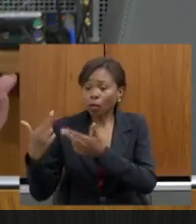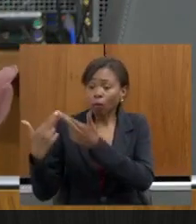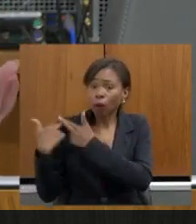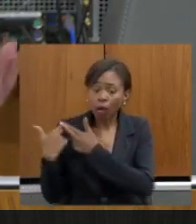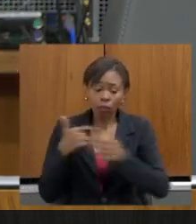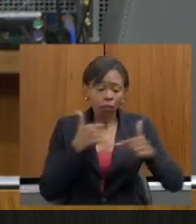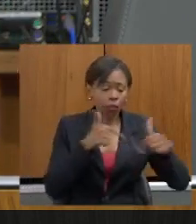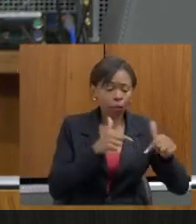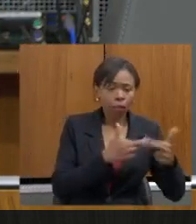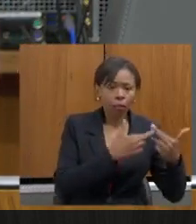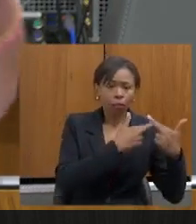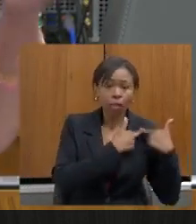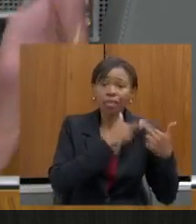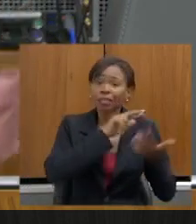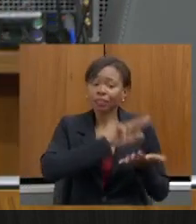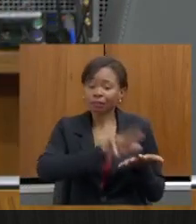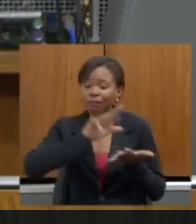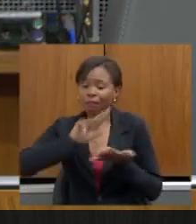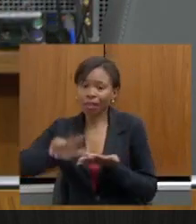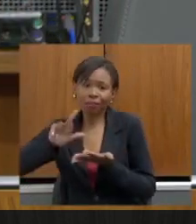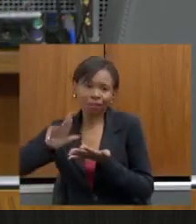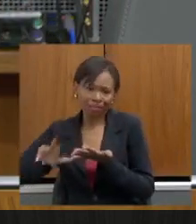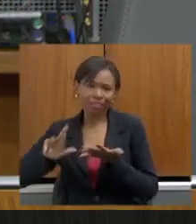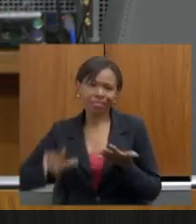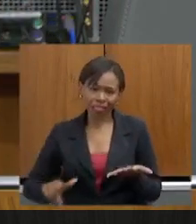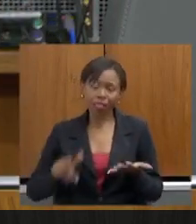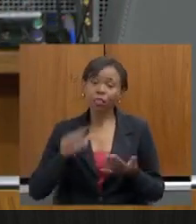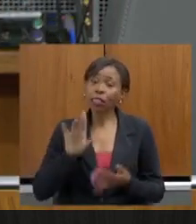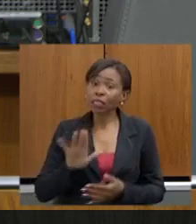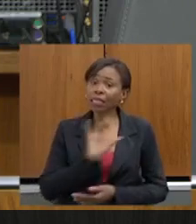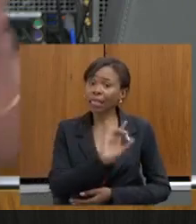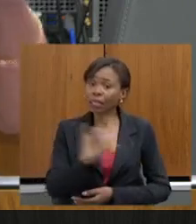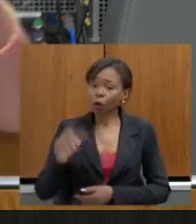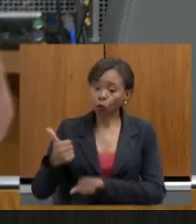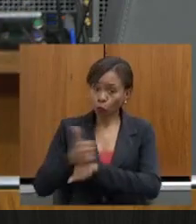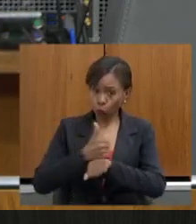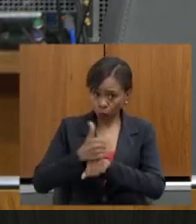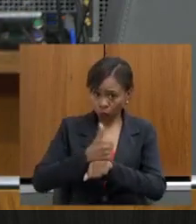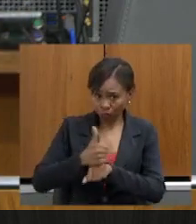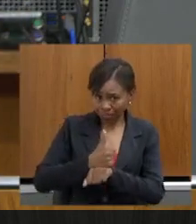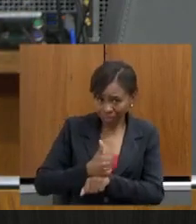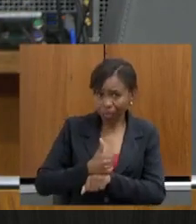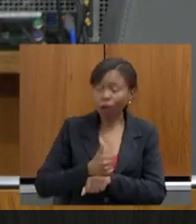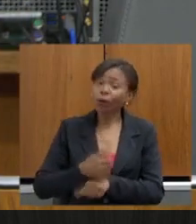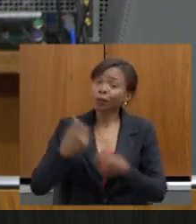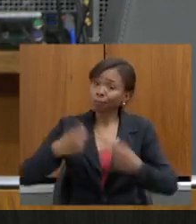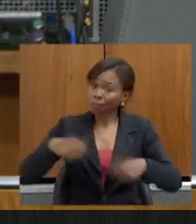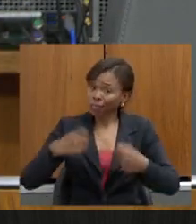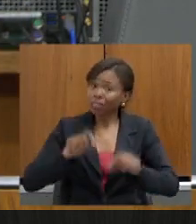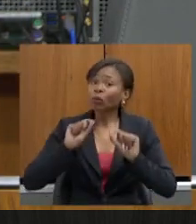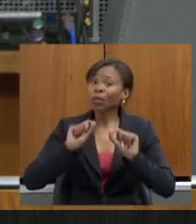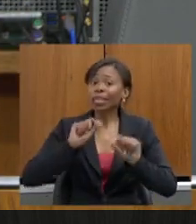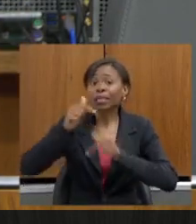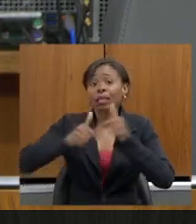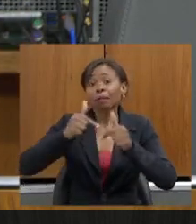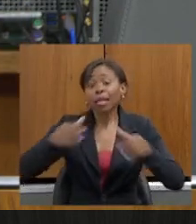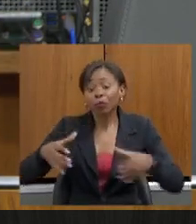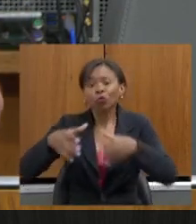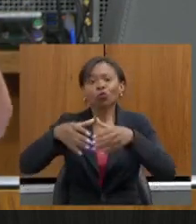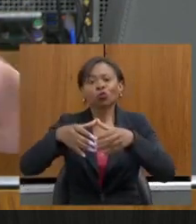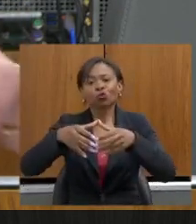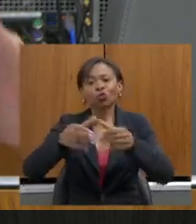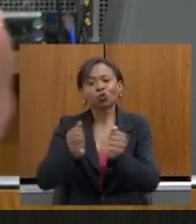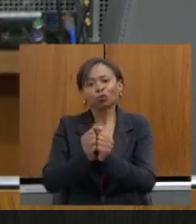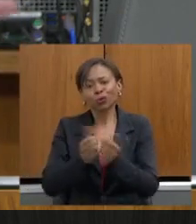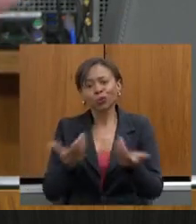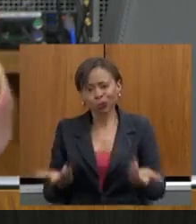E essas atribuem esses todos esses profissionais de carreiras distintas eles precisam trabalhar em conjunto em equipe